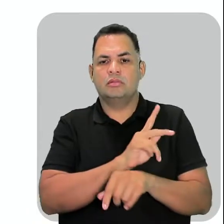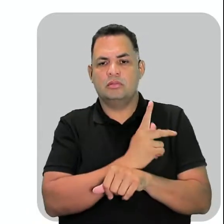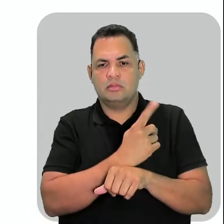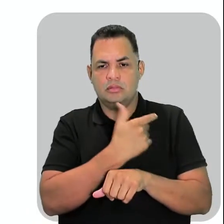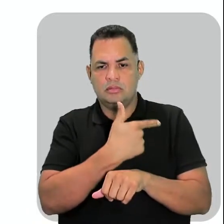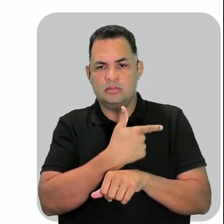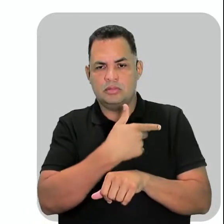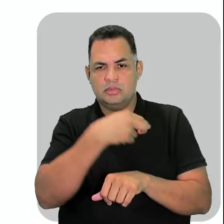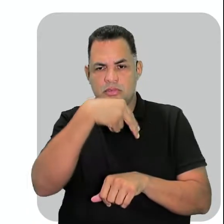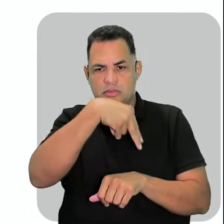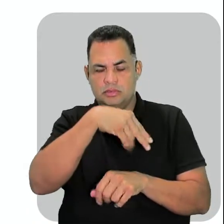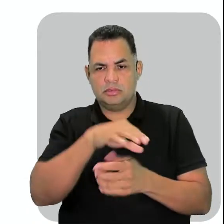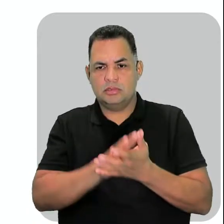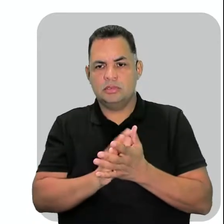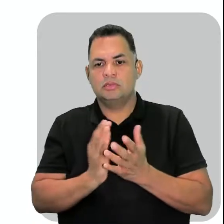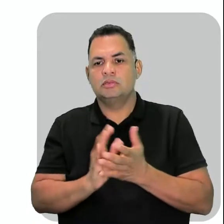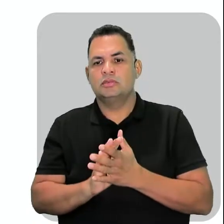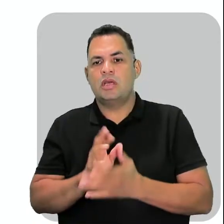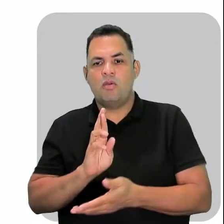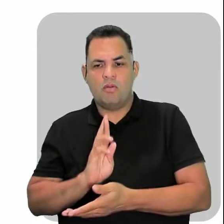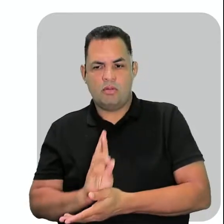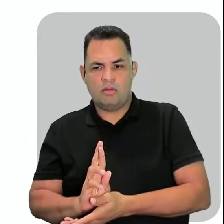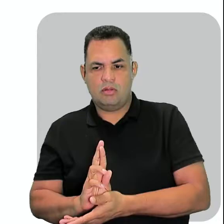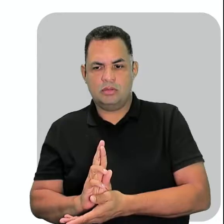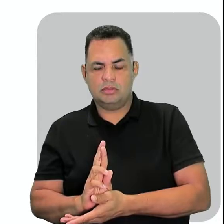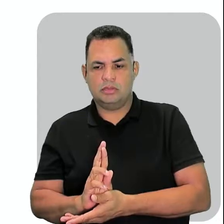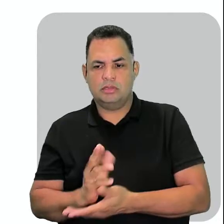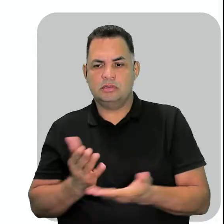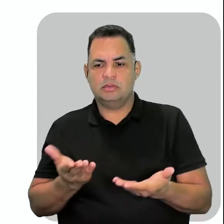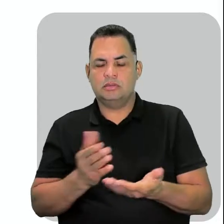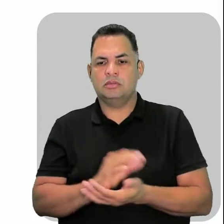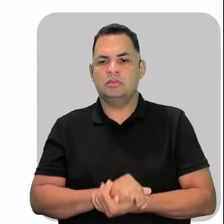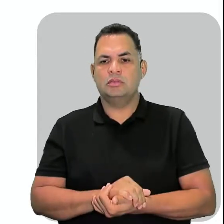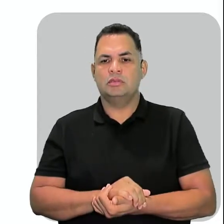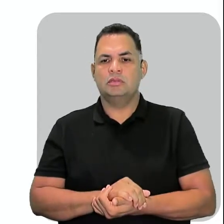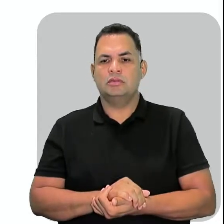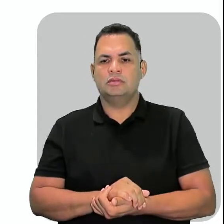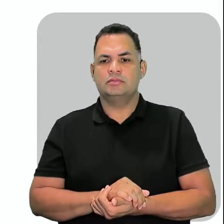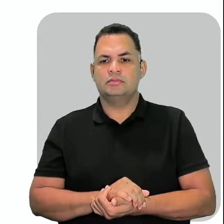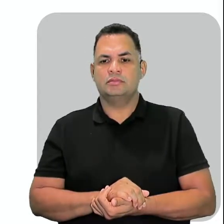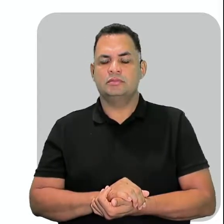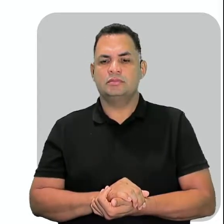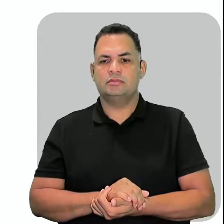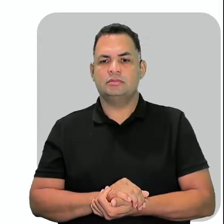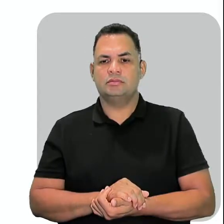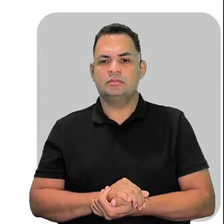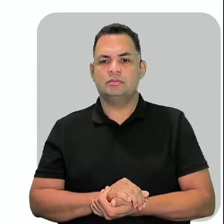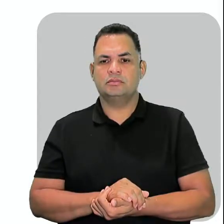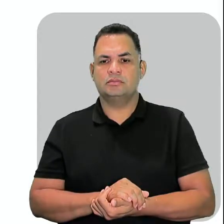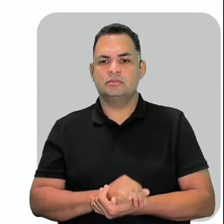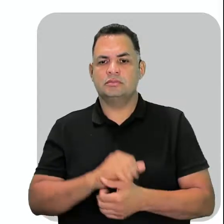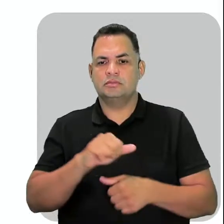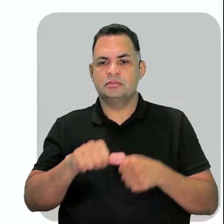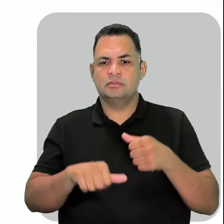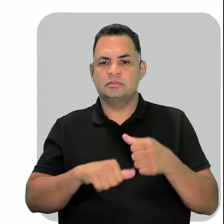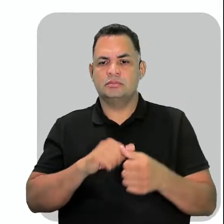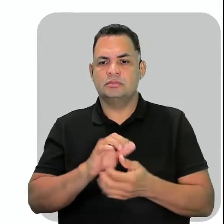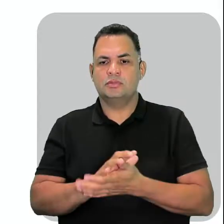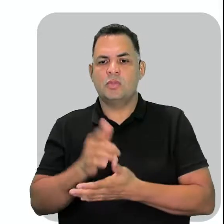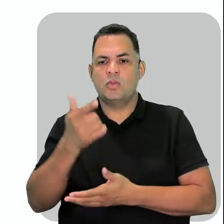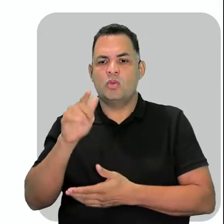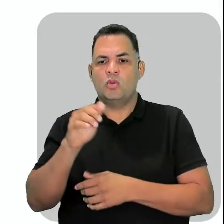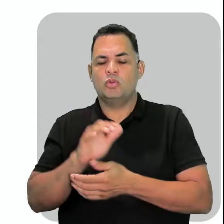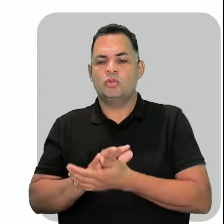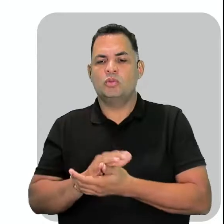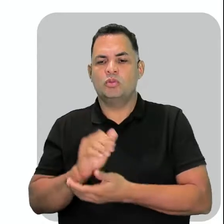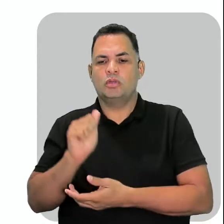grupo amino e aqui o radical, que nesse caso o radical é o metil e formou outro aminoácido.